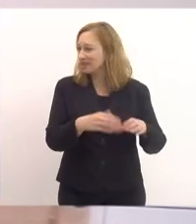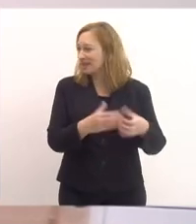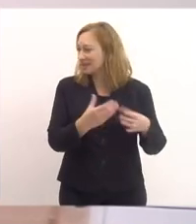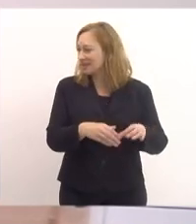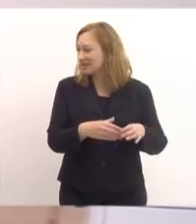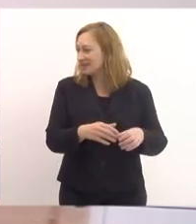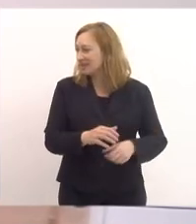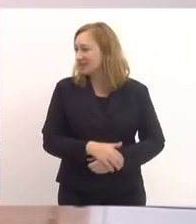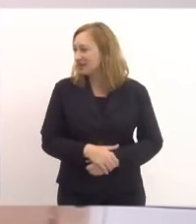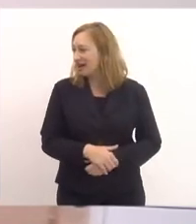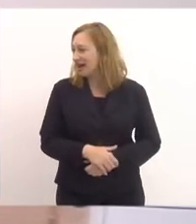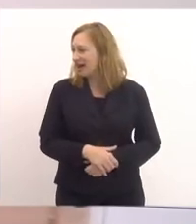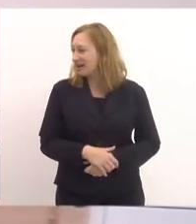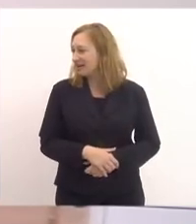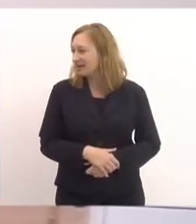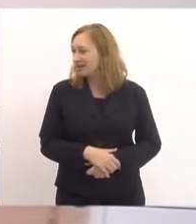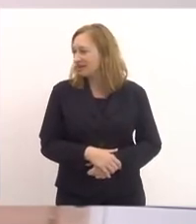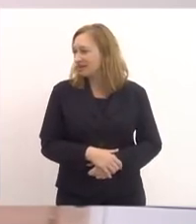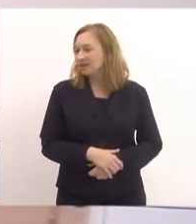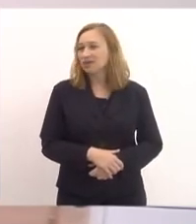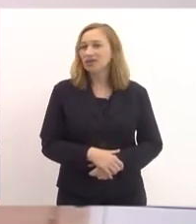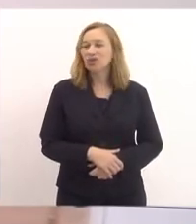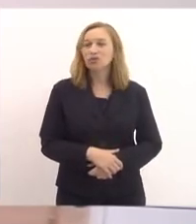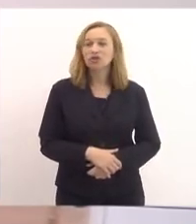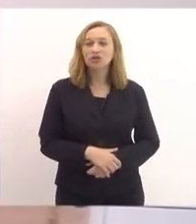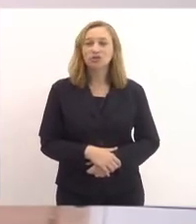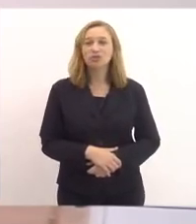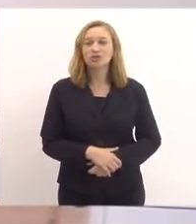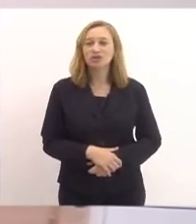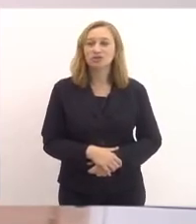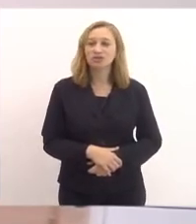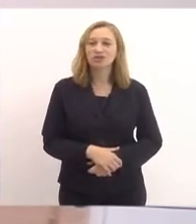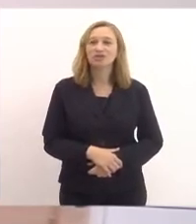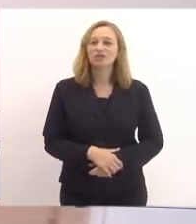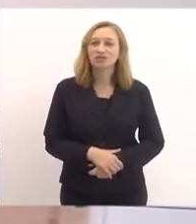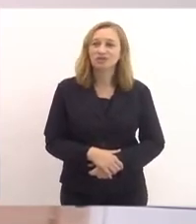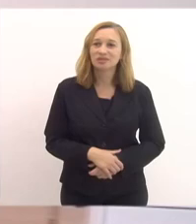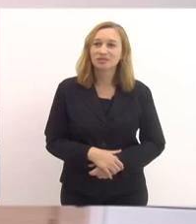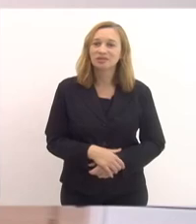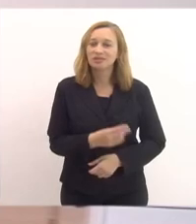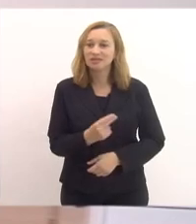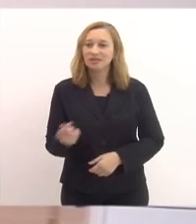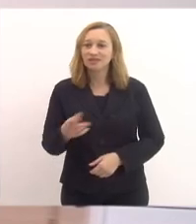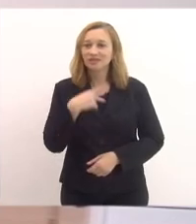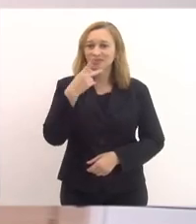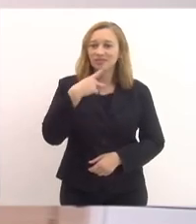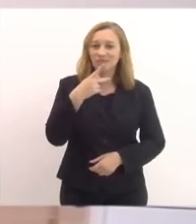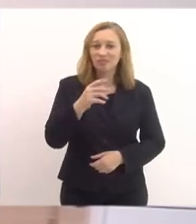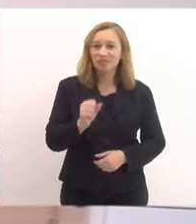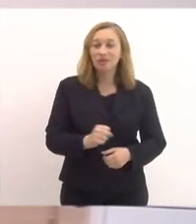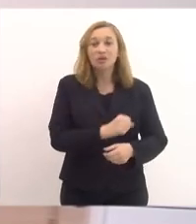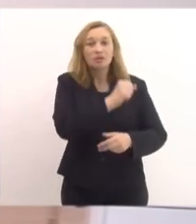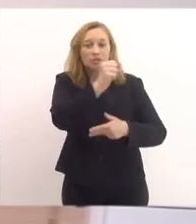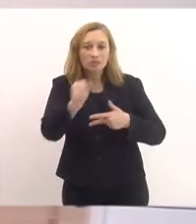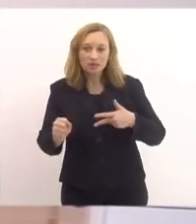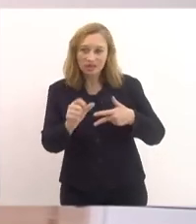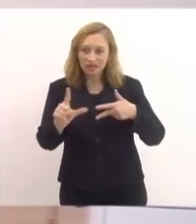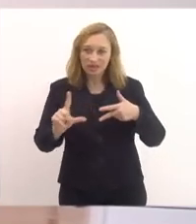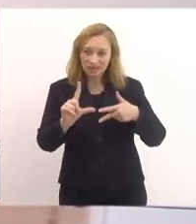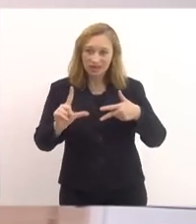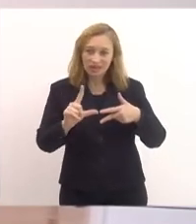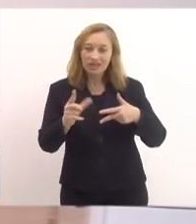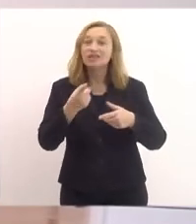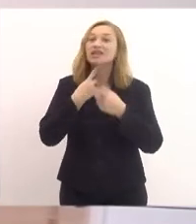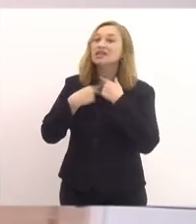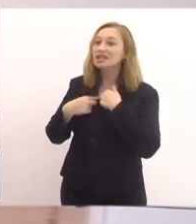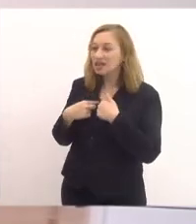pedir ao coronel Bucassis, ao coronel Marcos, sempre tão gentil, que saia daqui dizendo, perfeito, ó, o Poder Legislativo deseja isso.